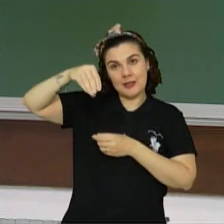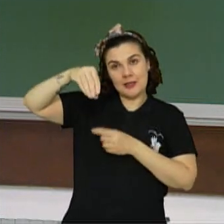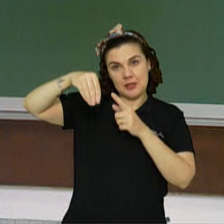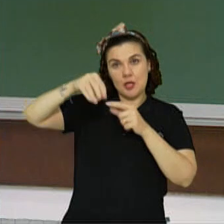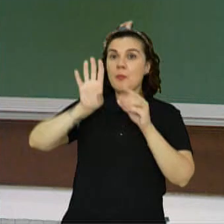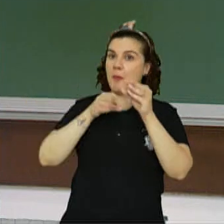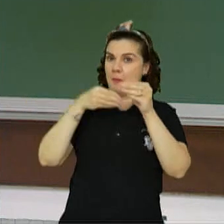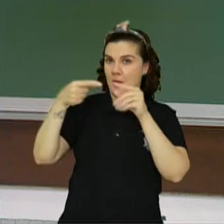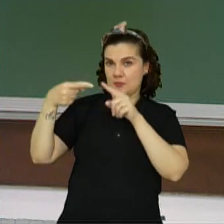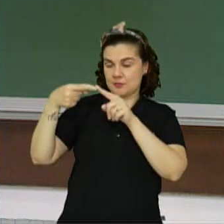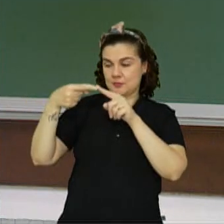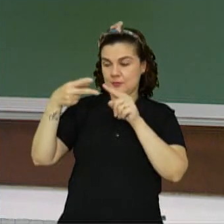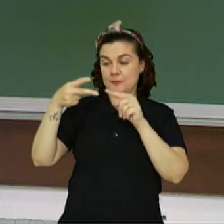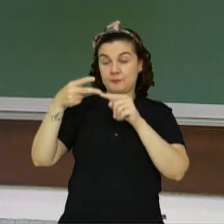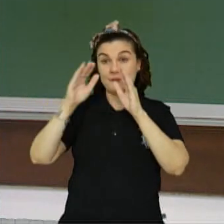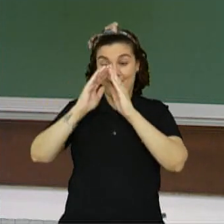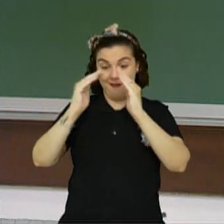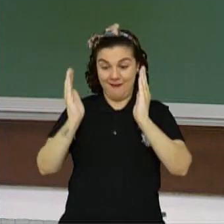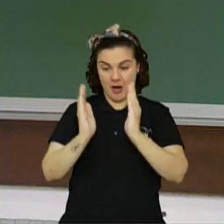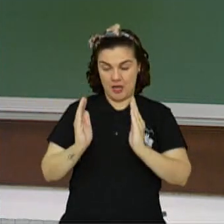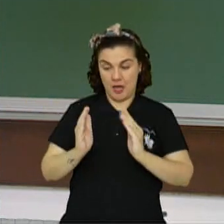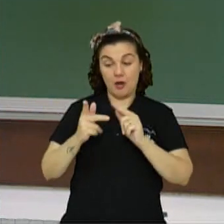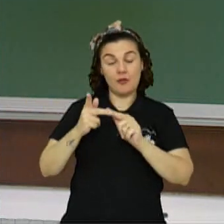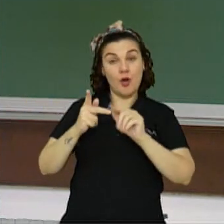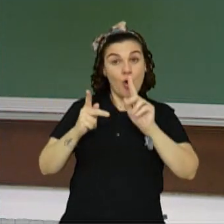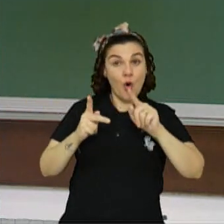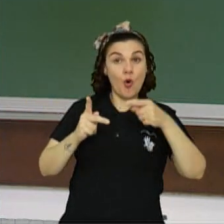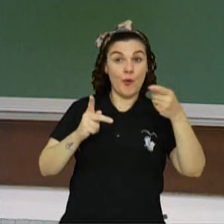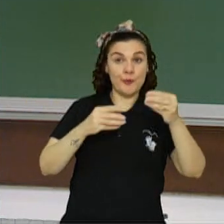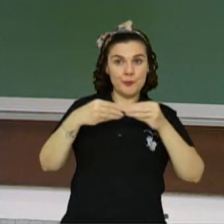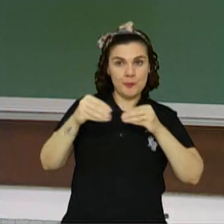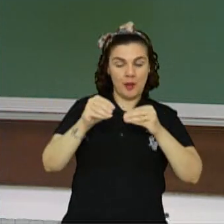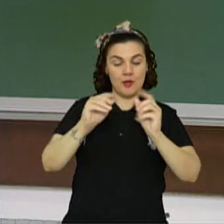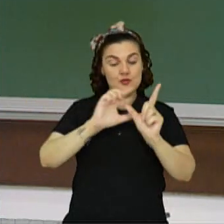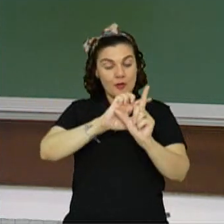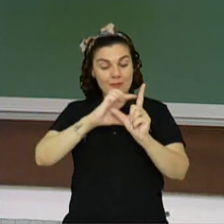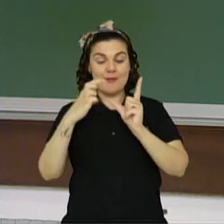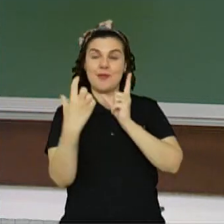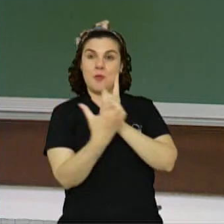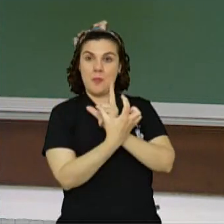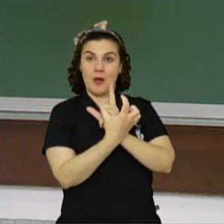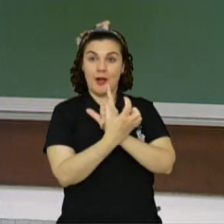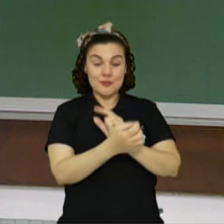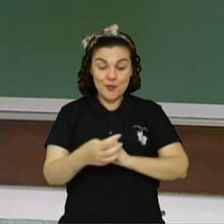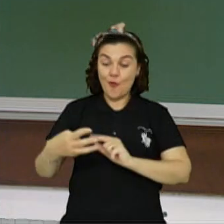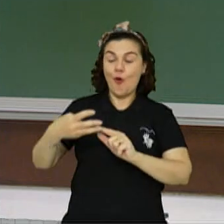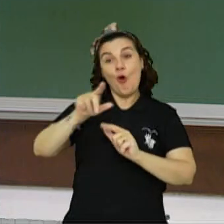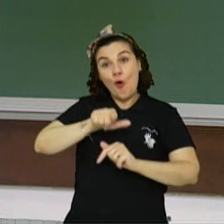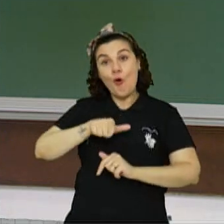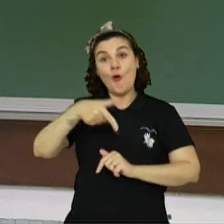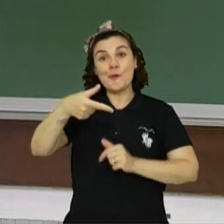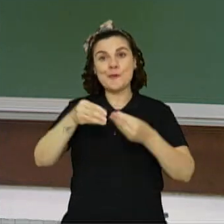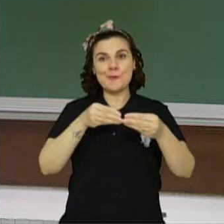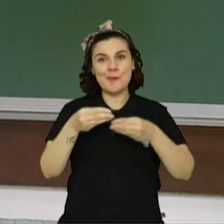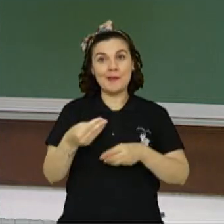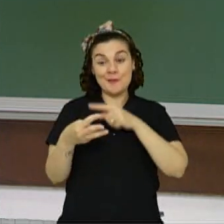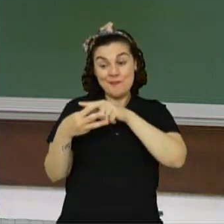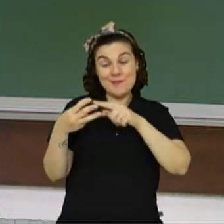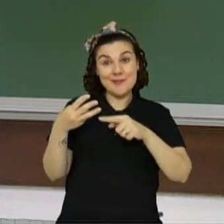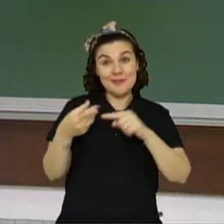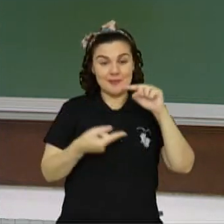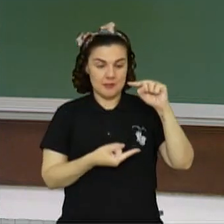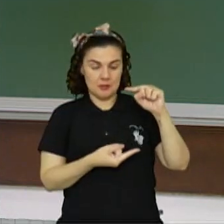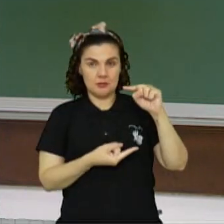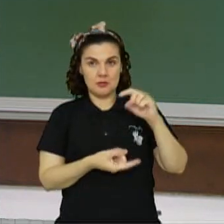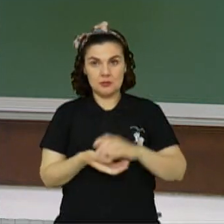de um plástico, a própria garrafa é outro. E o rótulo do refrigerante é um outro tipo de plástico. Porém, quando